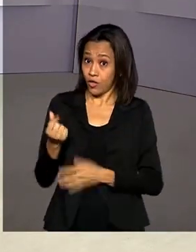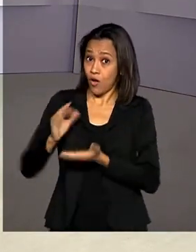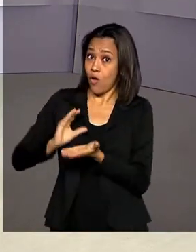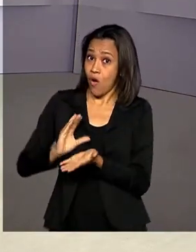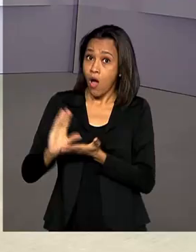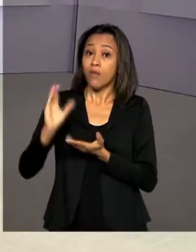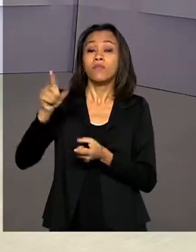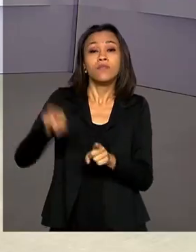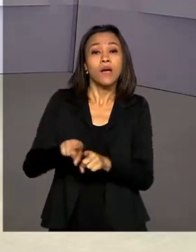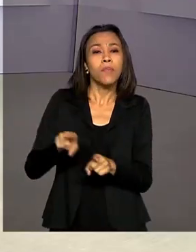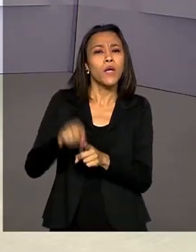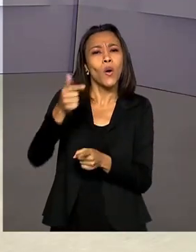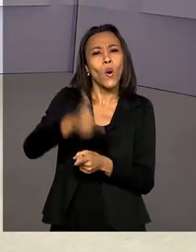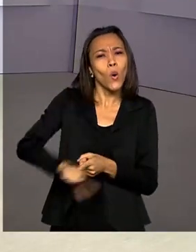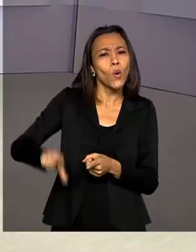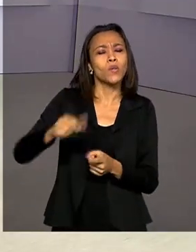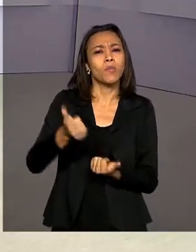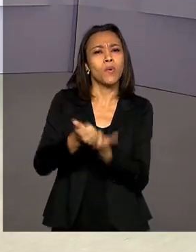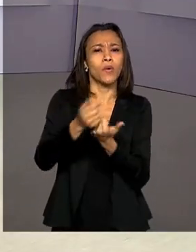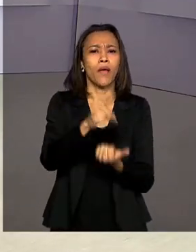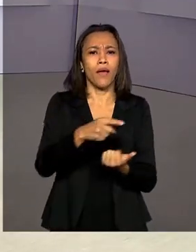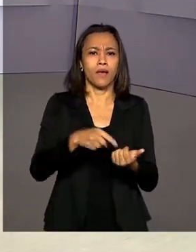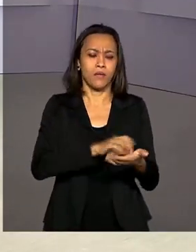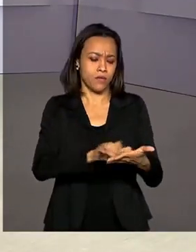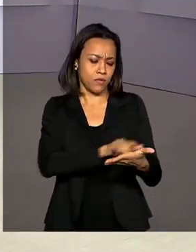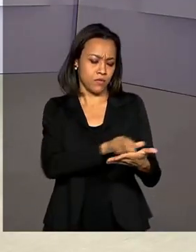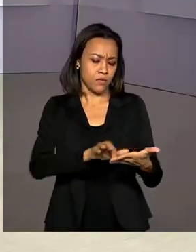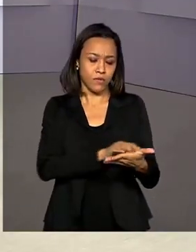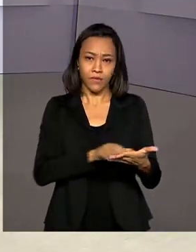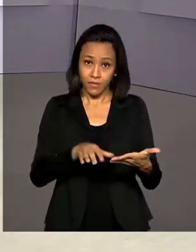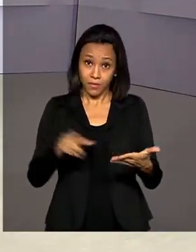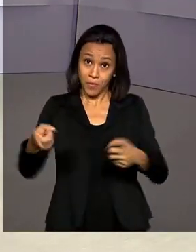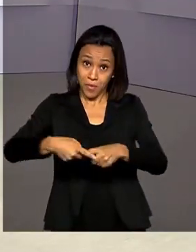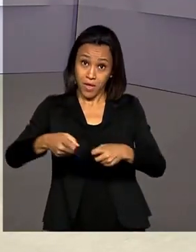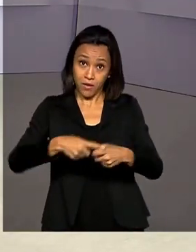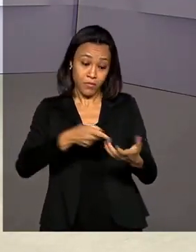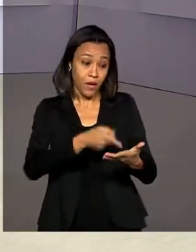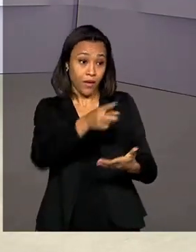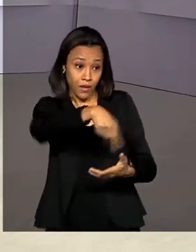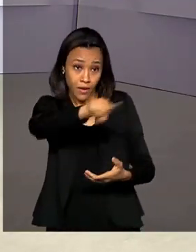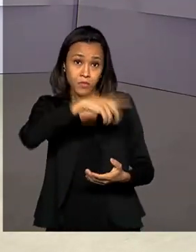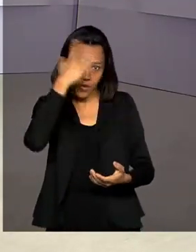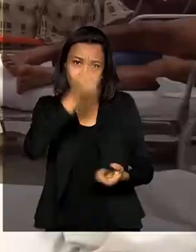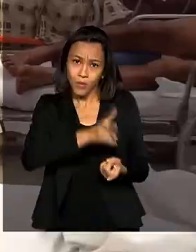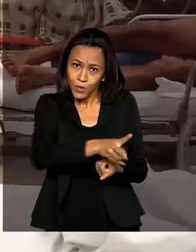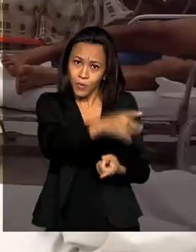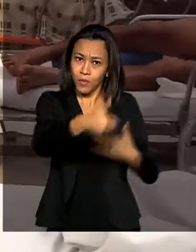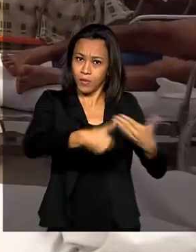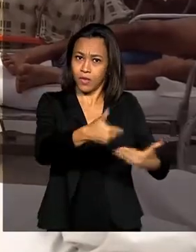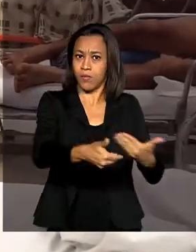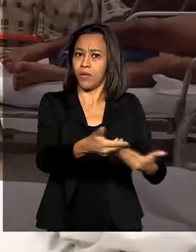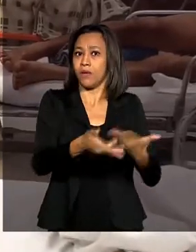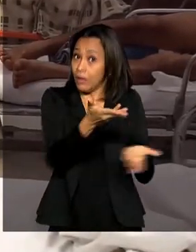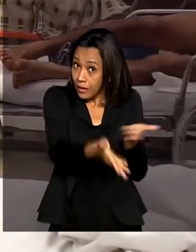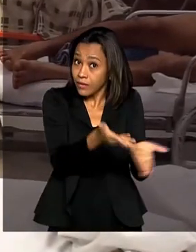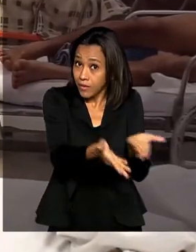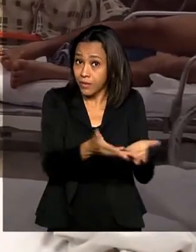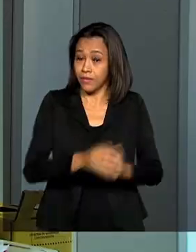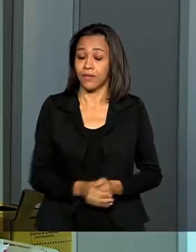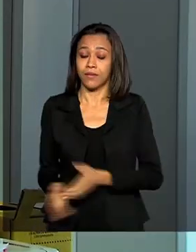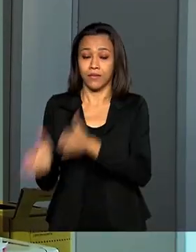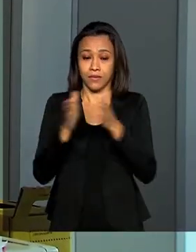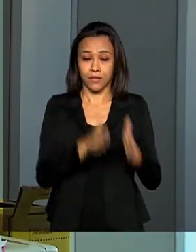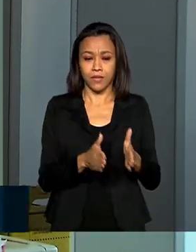veio também a Receita Digital, que tem ajudado muitos pacientes a não interromper o tratamento. Com o